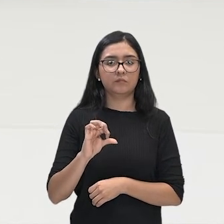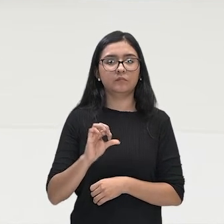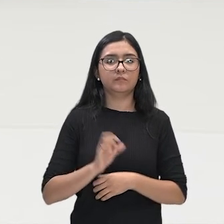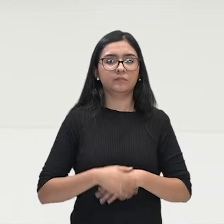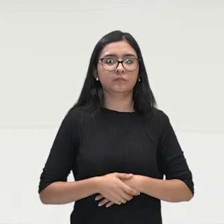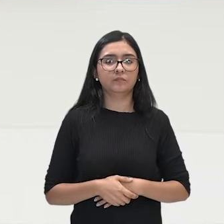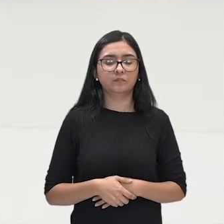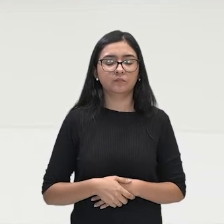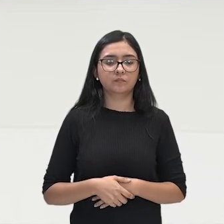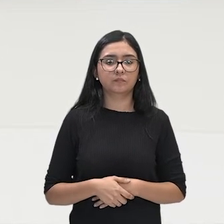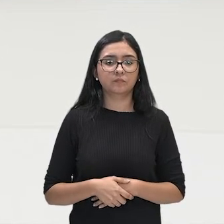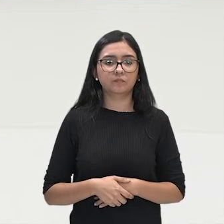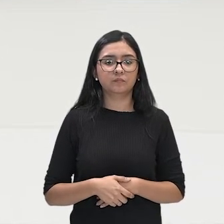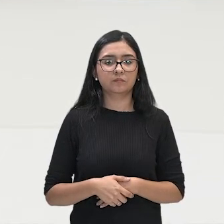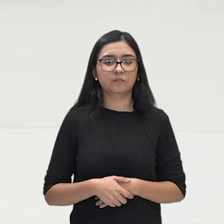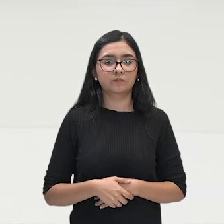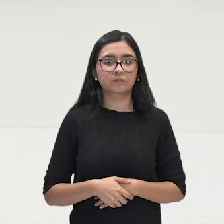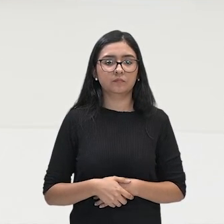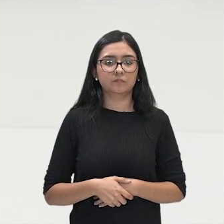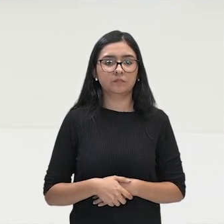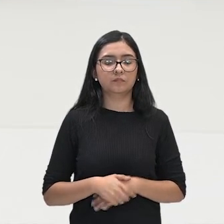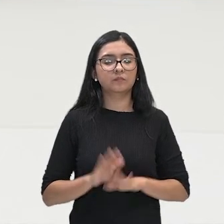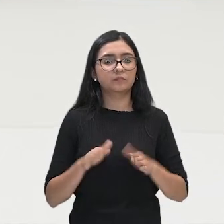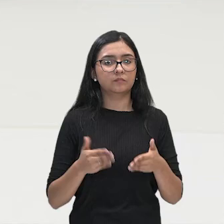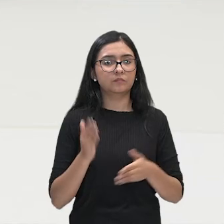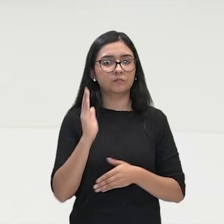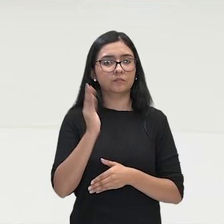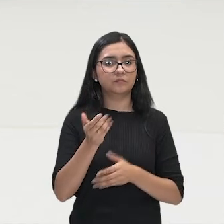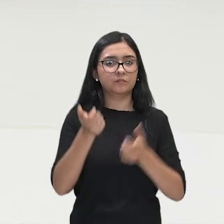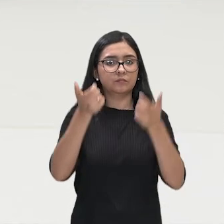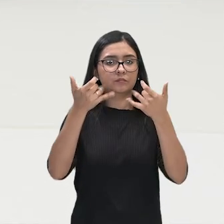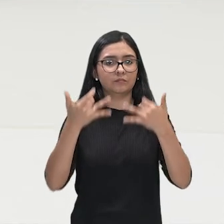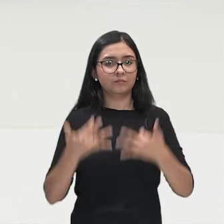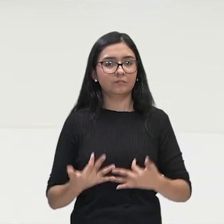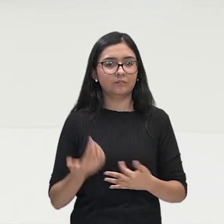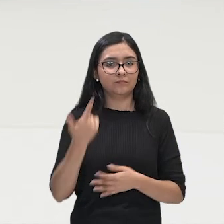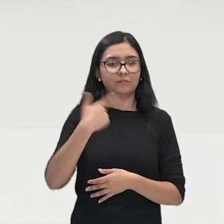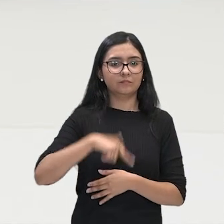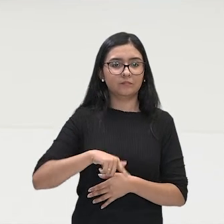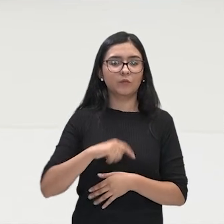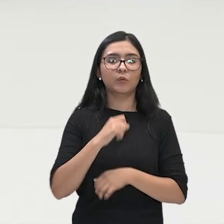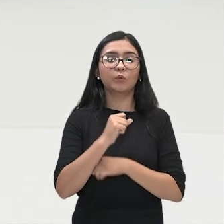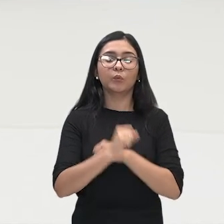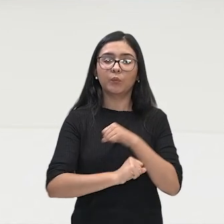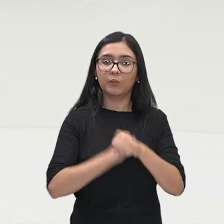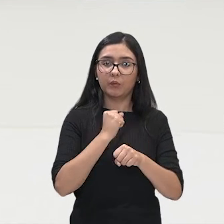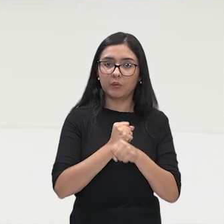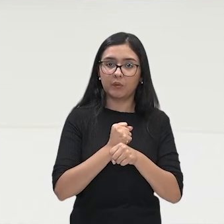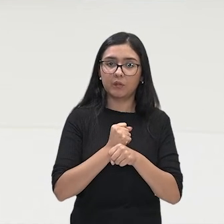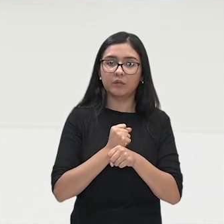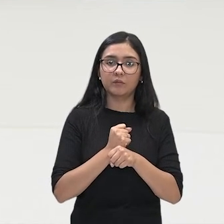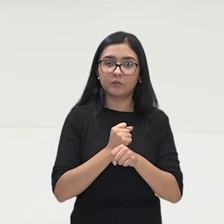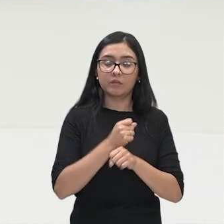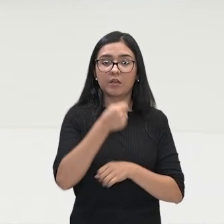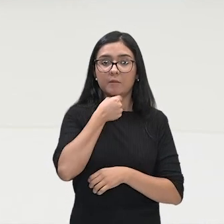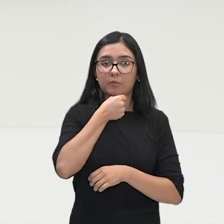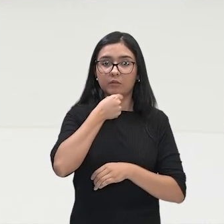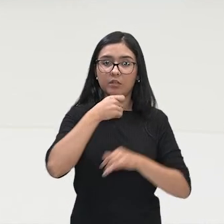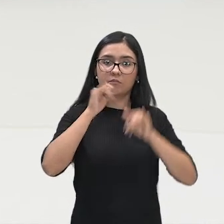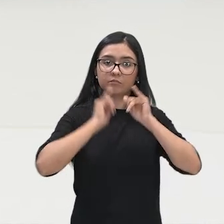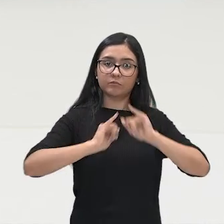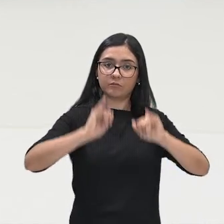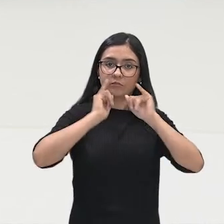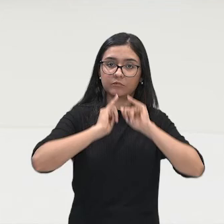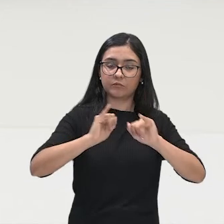Então, gente, nós, né, já falamos aqui durante a aula várias vezes do ano, né, que foi feita essa reportagem,